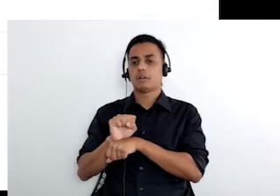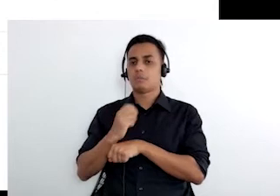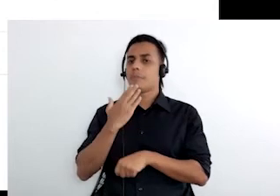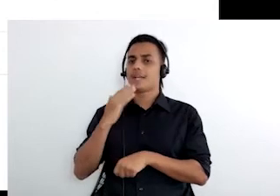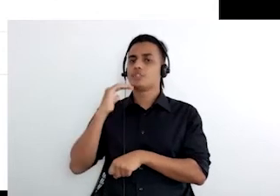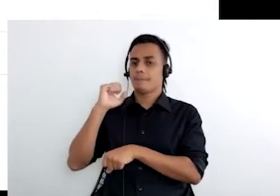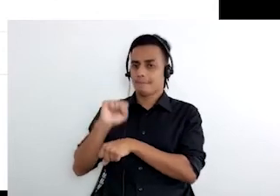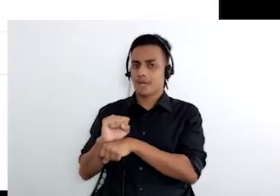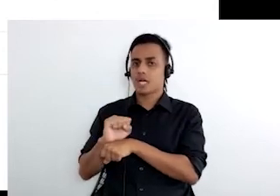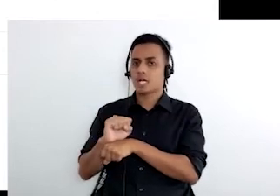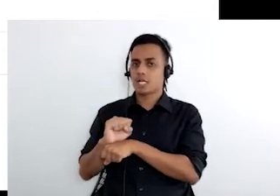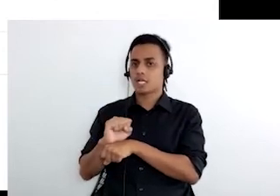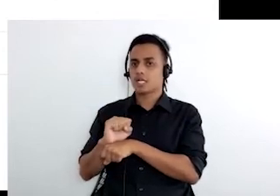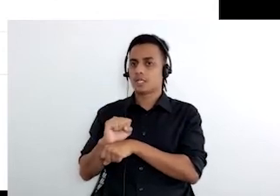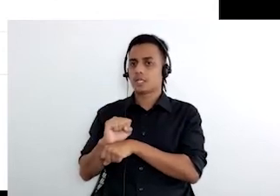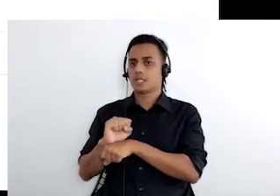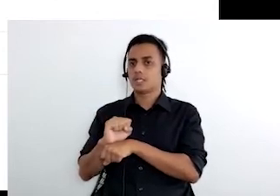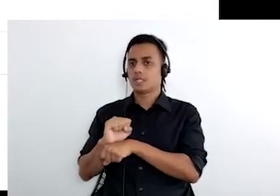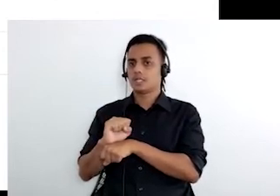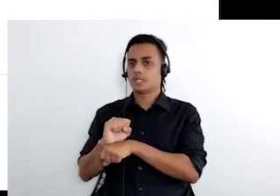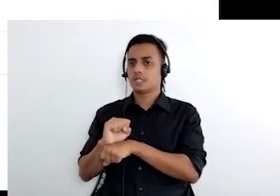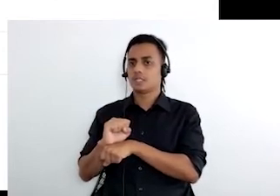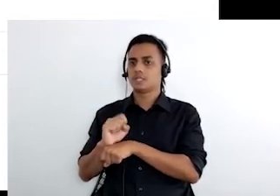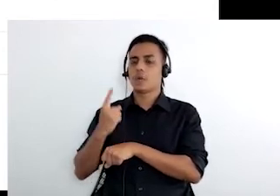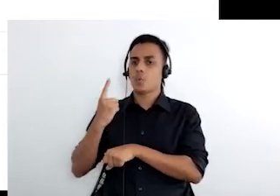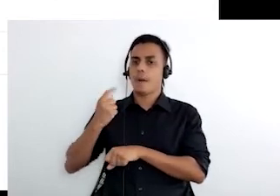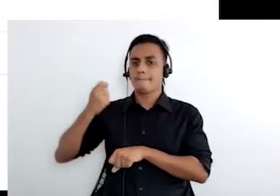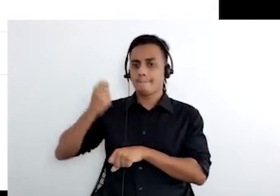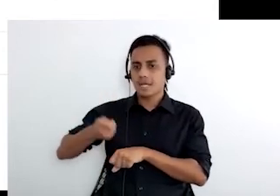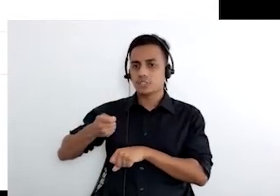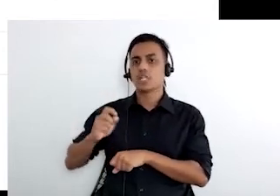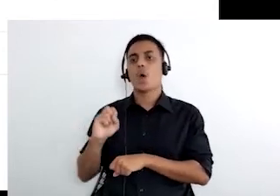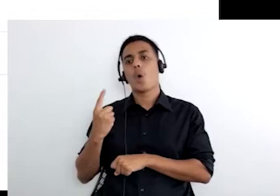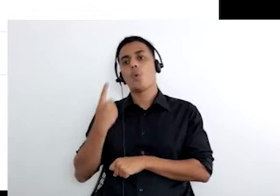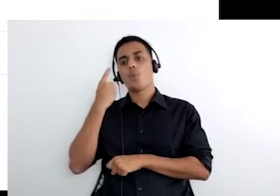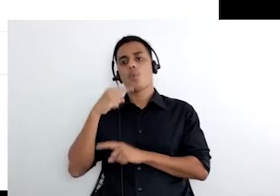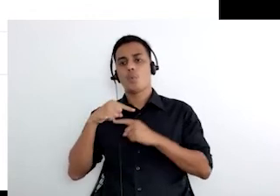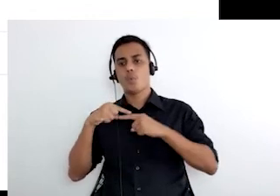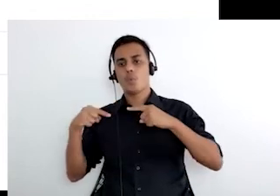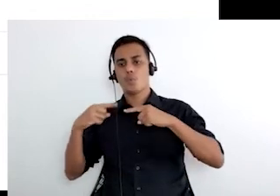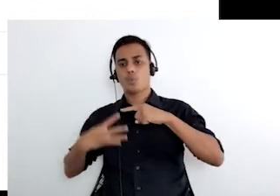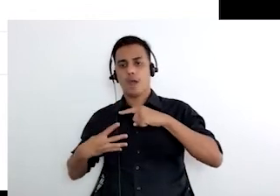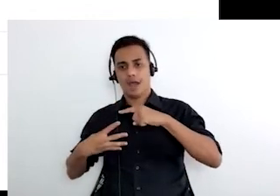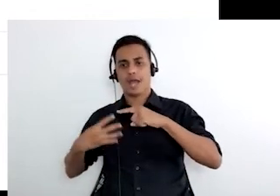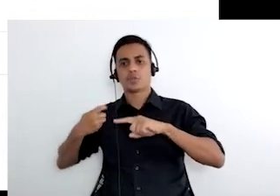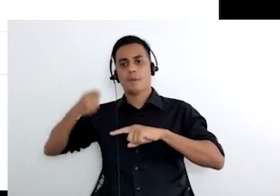pausa de uma batida ou de um quarto de batida, escolha, entre um e outro. Você pode